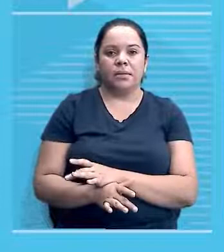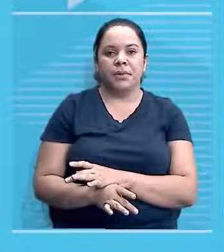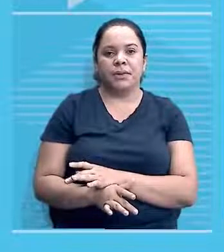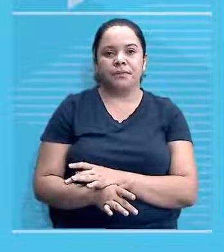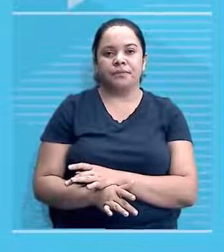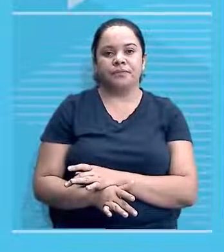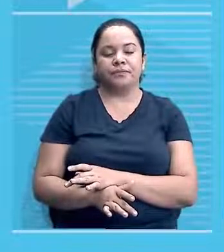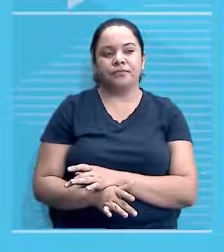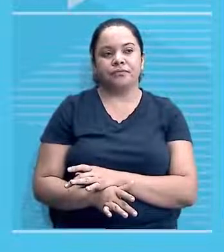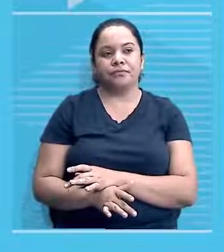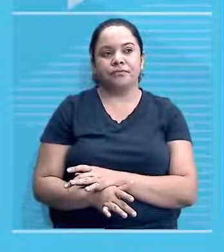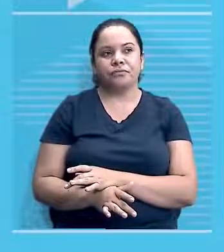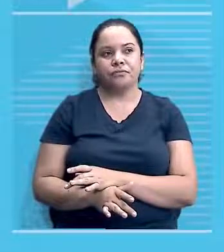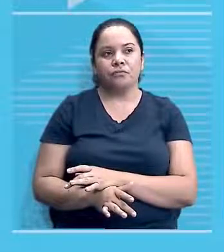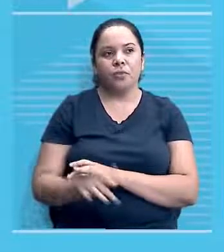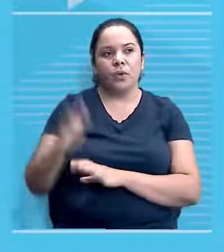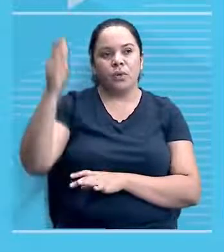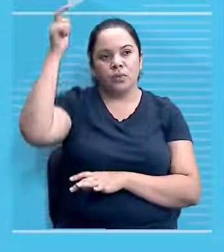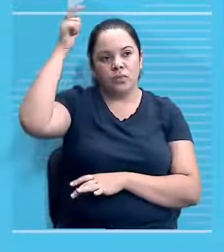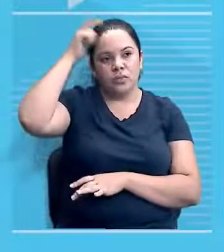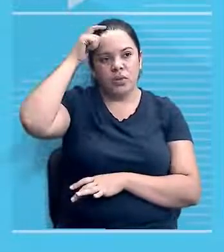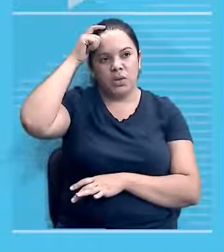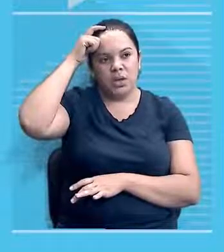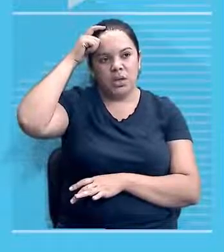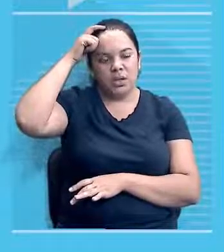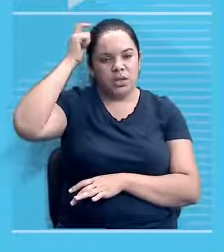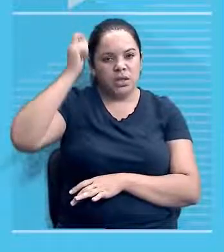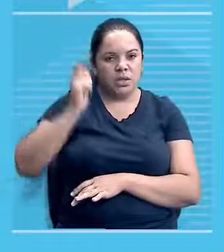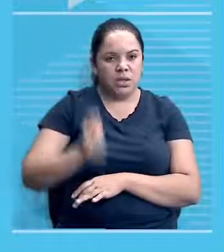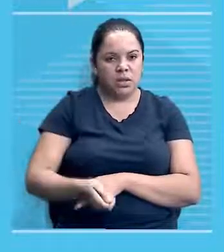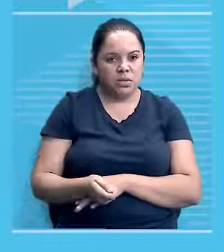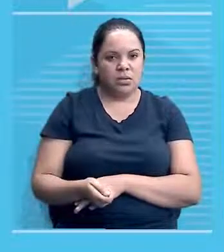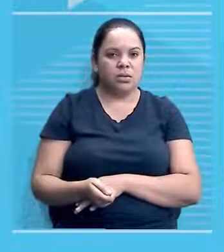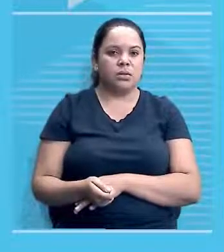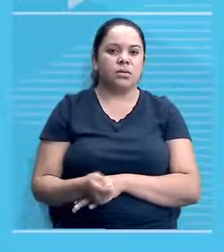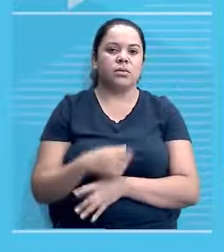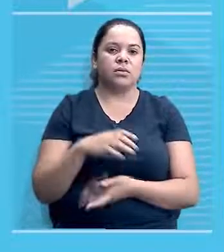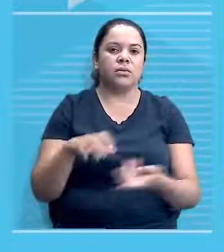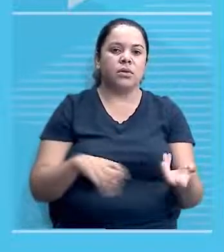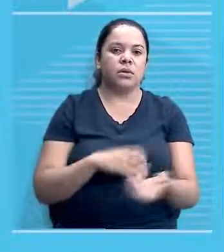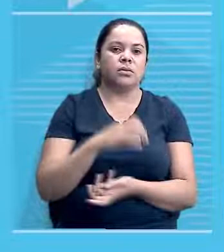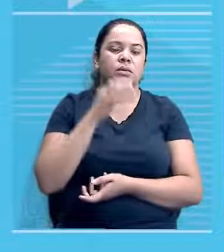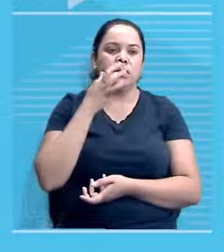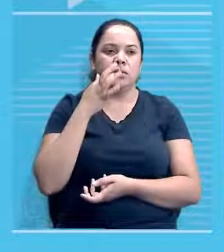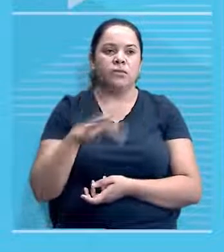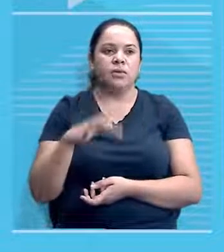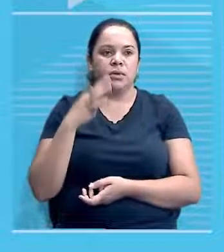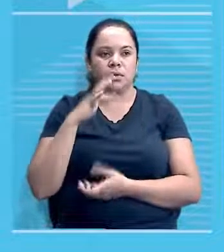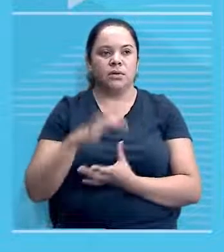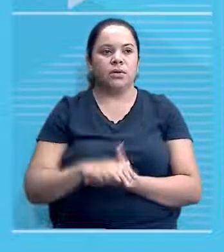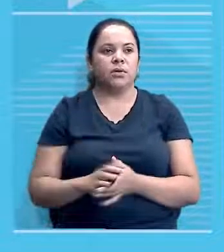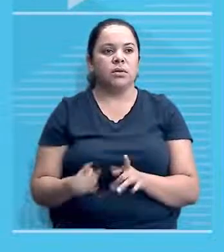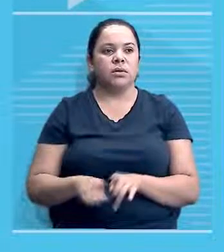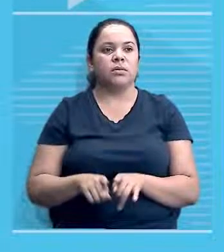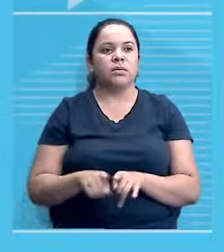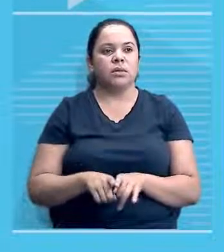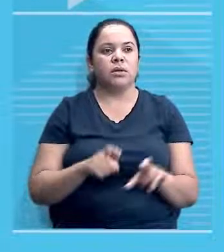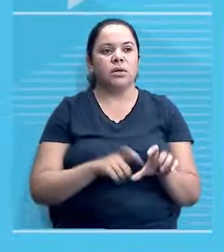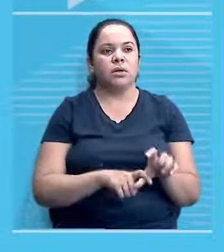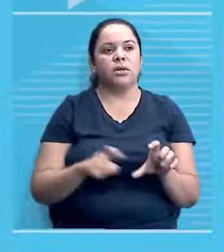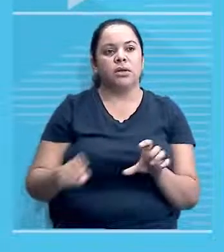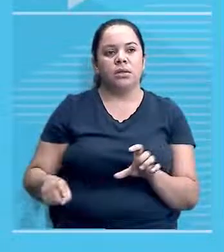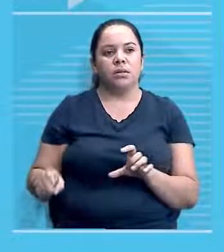com a Revolução Francesa e o exemplo da Independência americana que é bem antes da Revolução